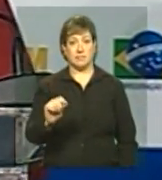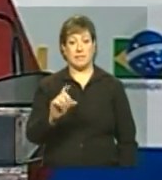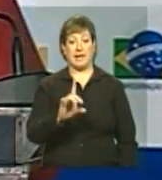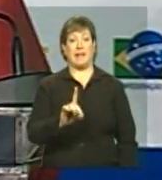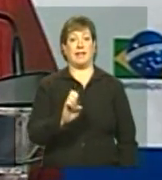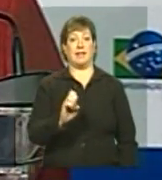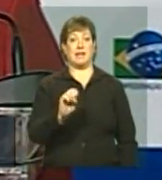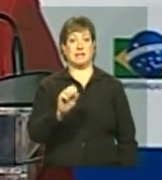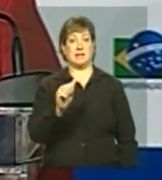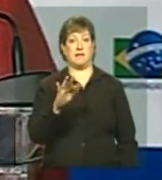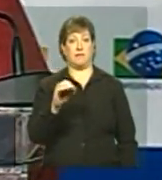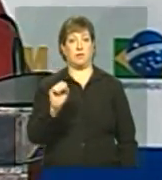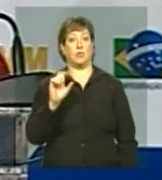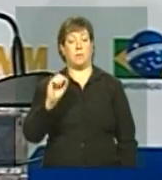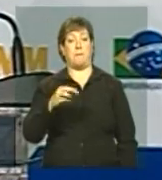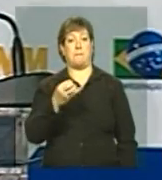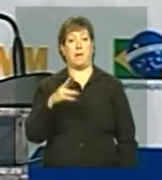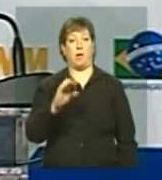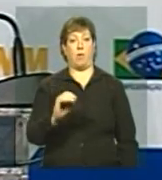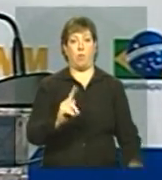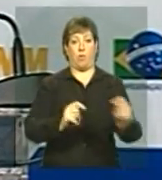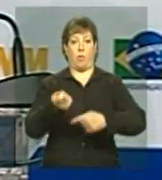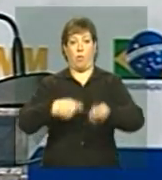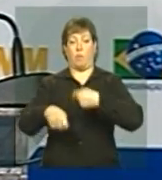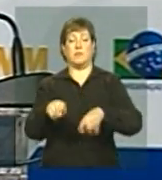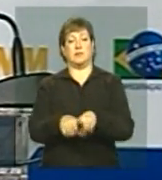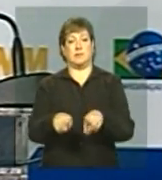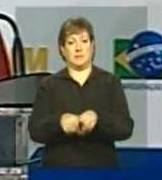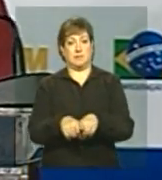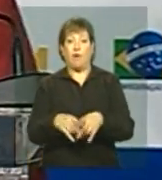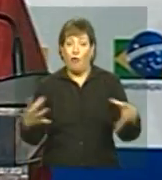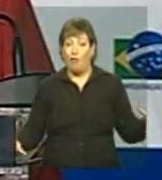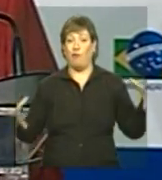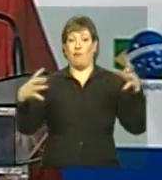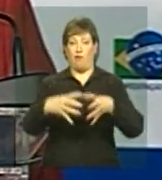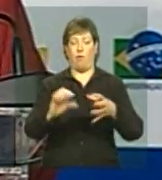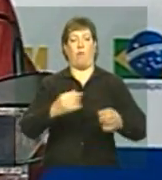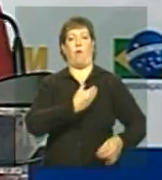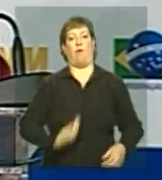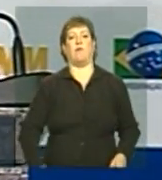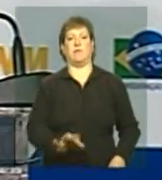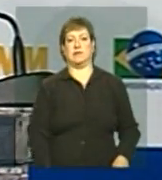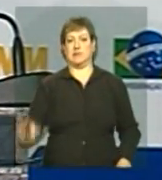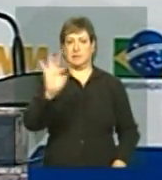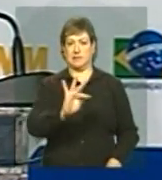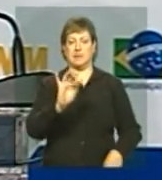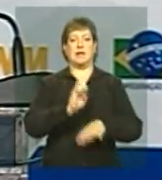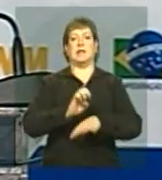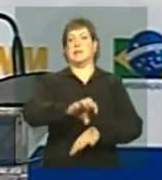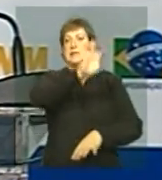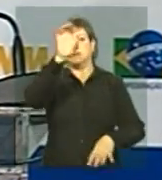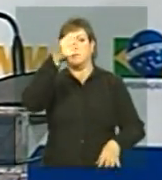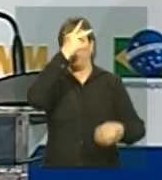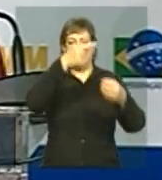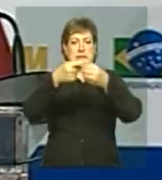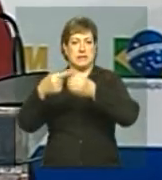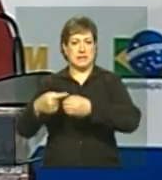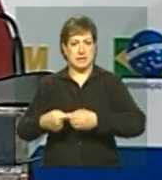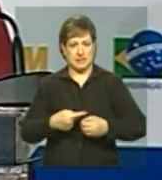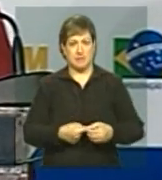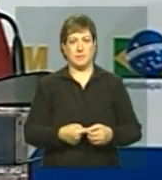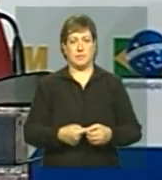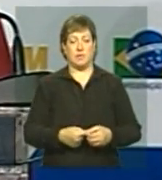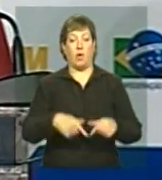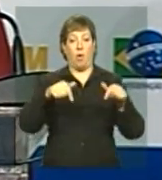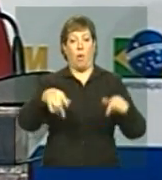desafios macroeconômicos também, que afetam o governo federal, os estados e os municípios.